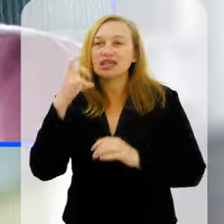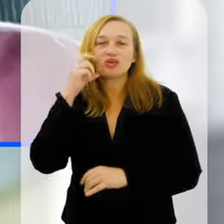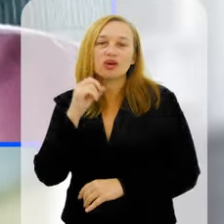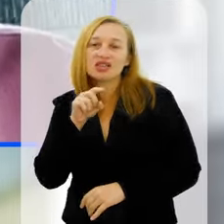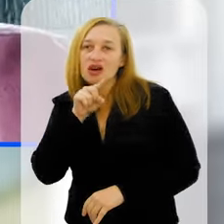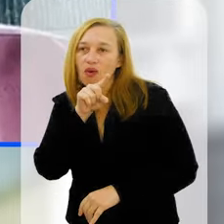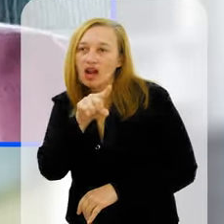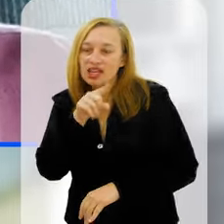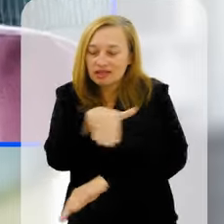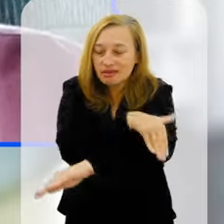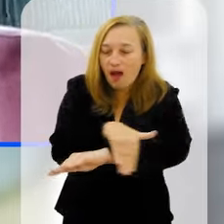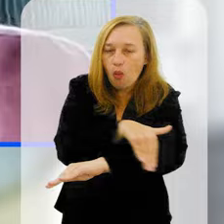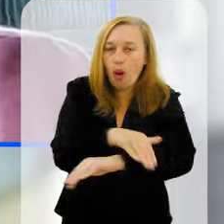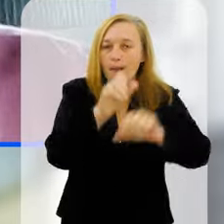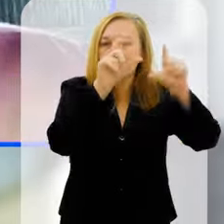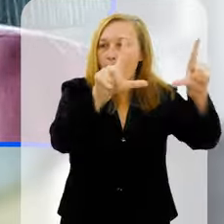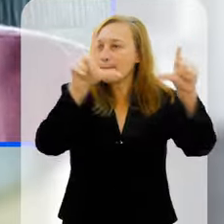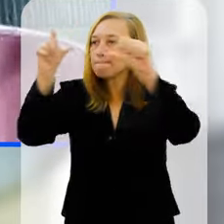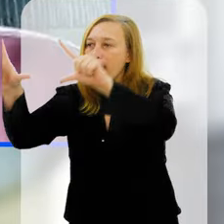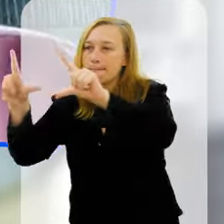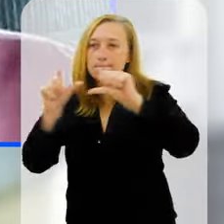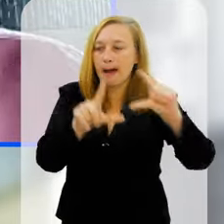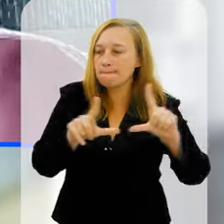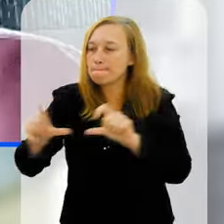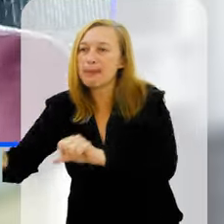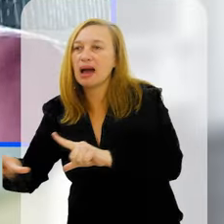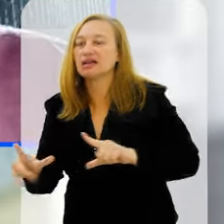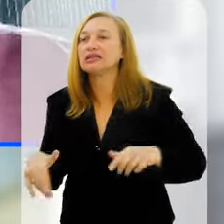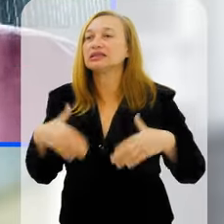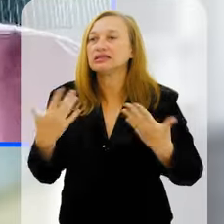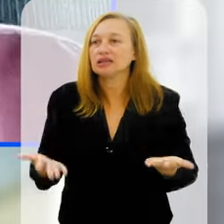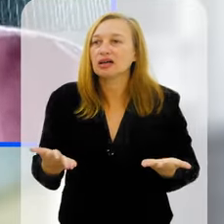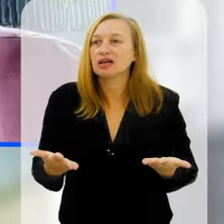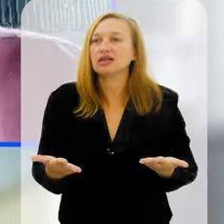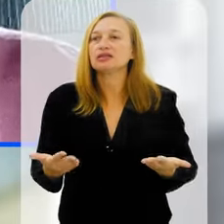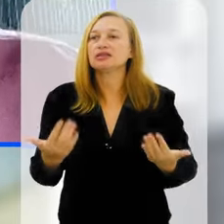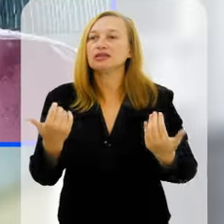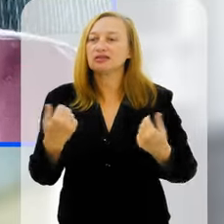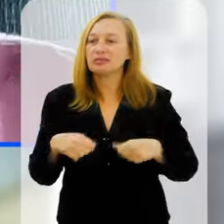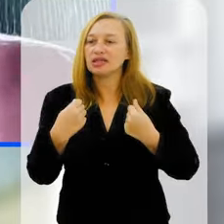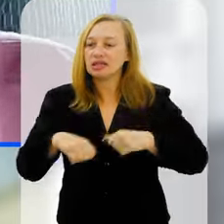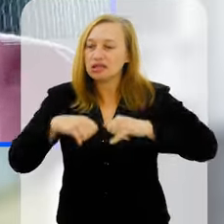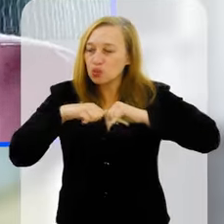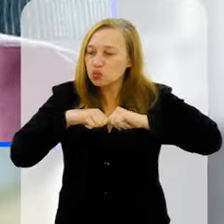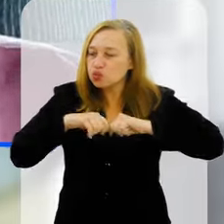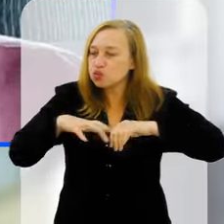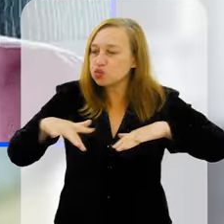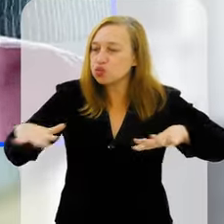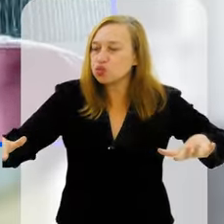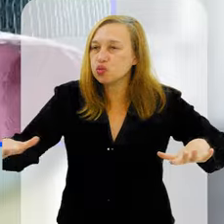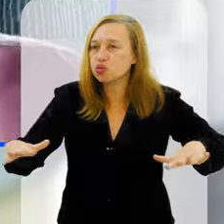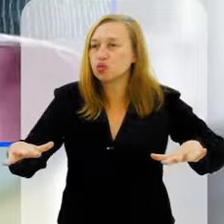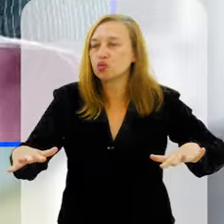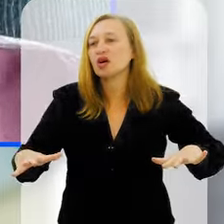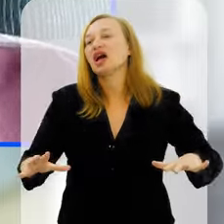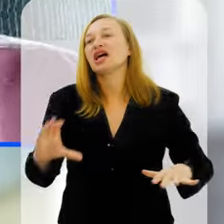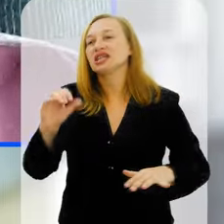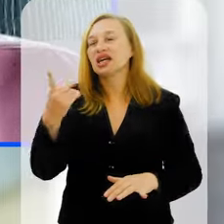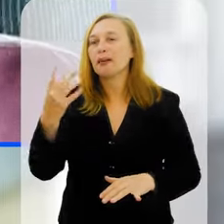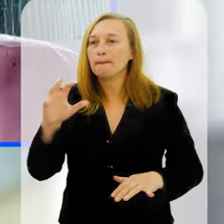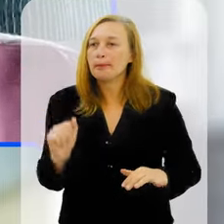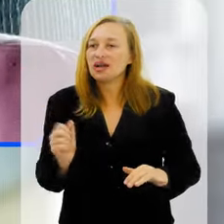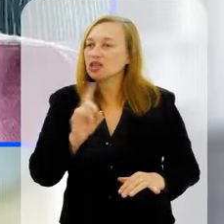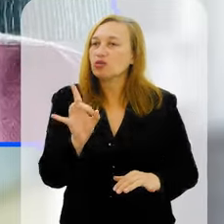ver campanha de adoção ali naqueles painéis da rua. Então, a gente pode e tem que intensificar